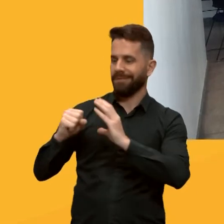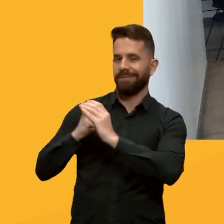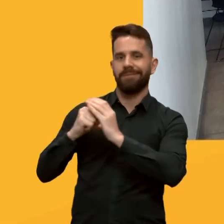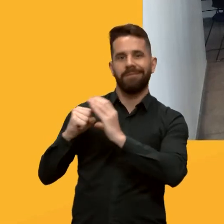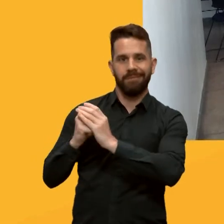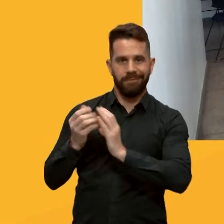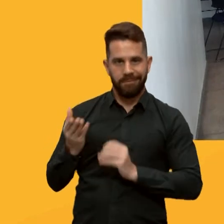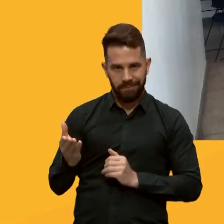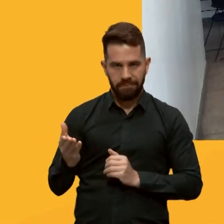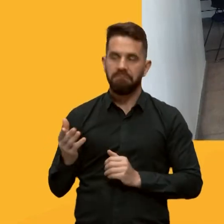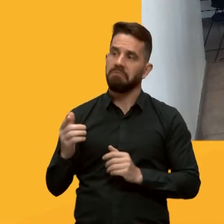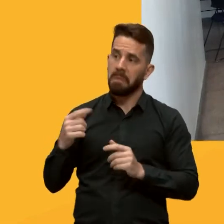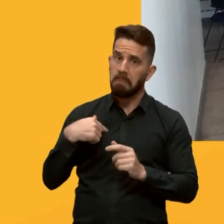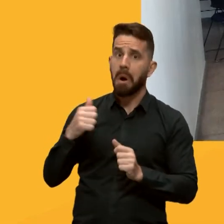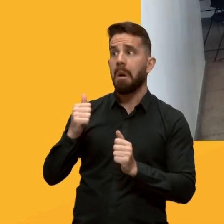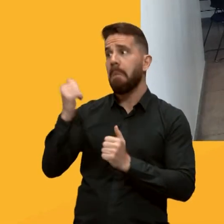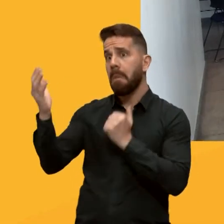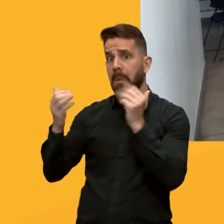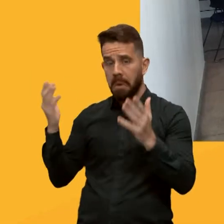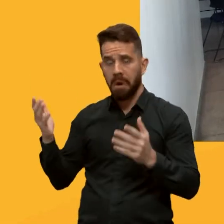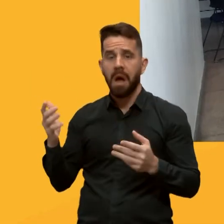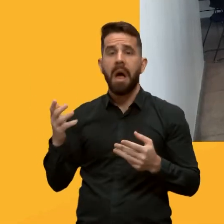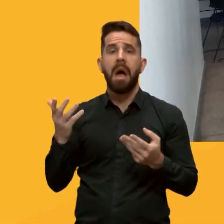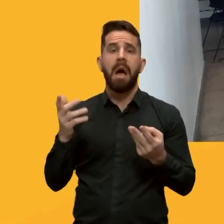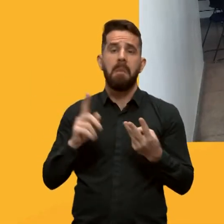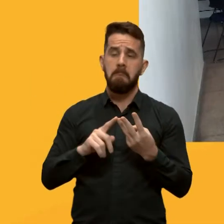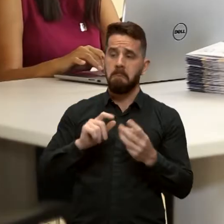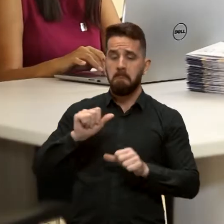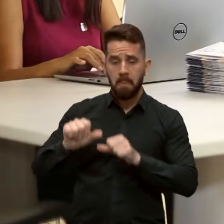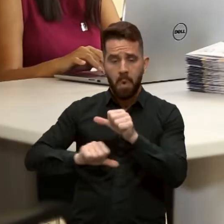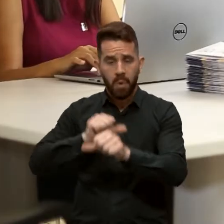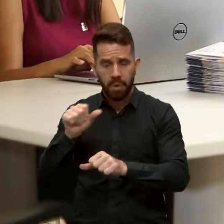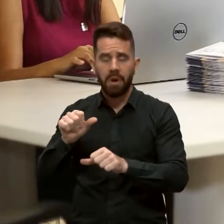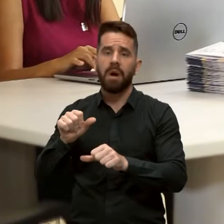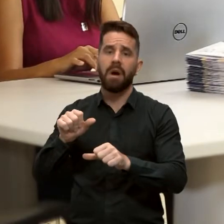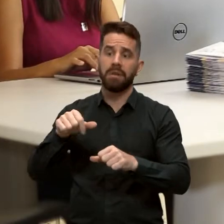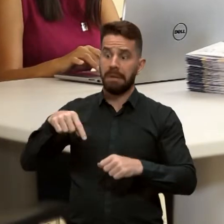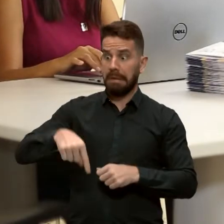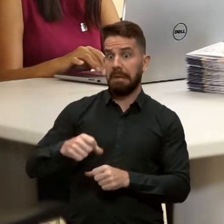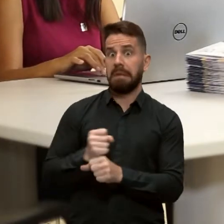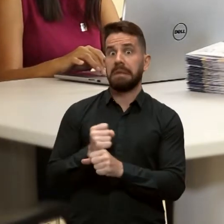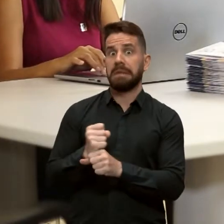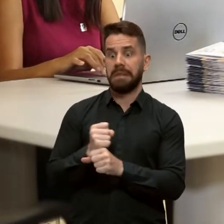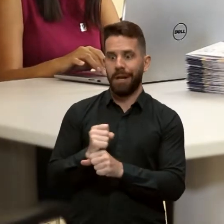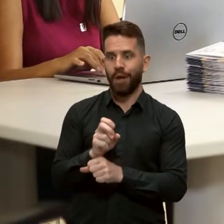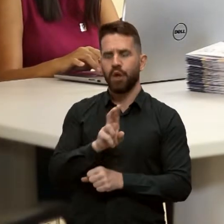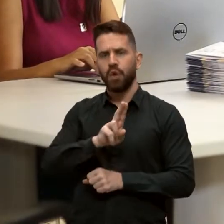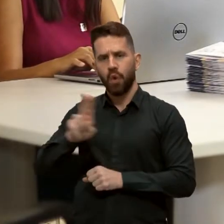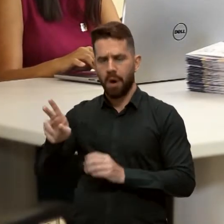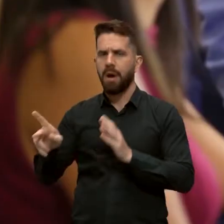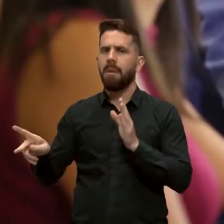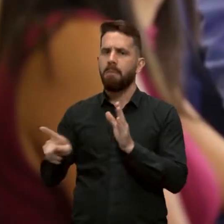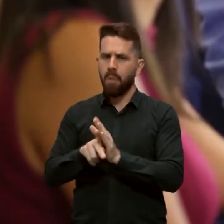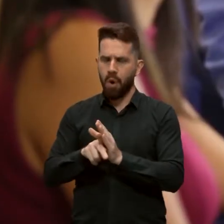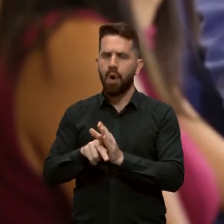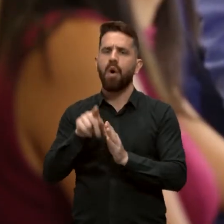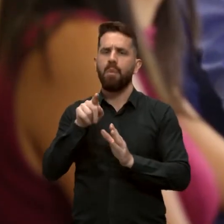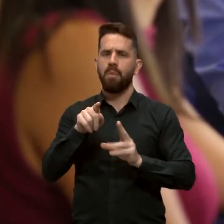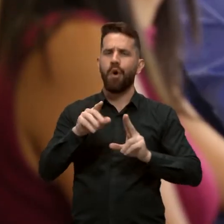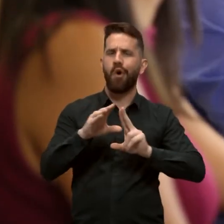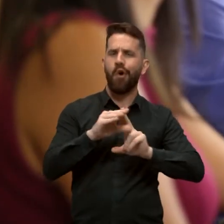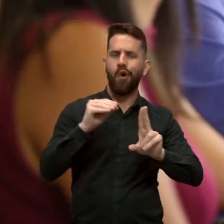A terceira mudança de nome e de objetivos ocorreu nesse ano, quando o Conselho Universitário da